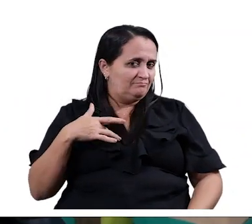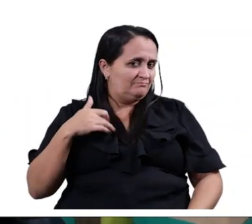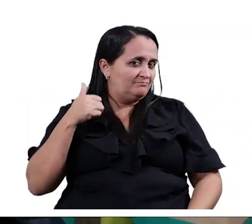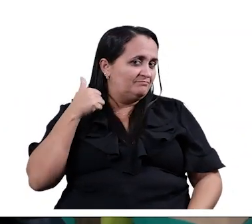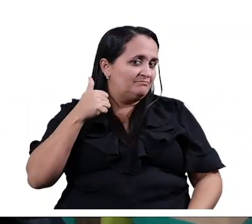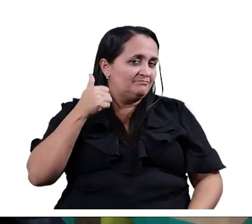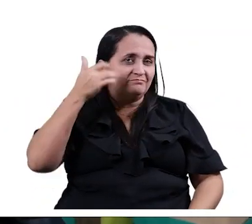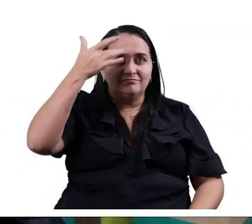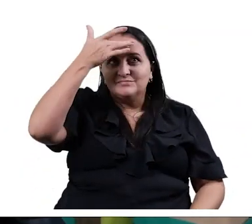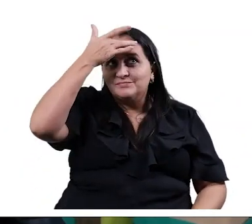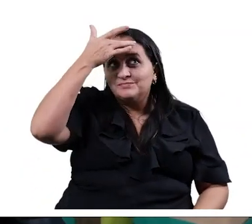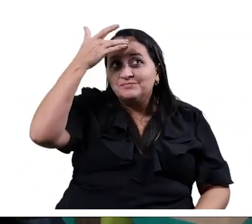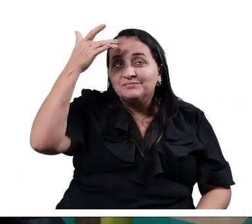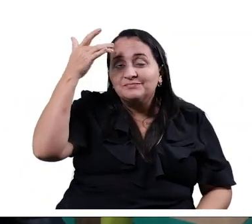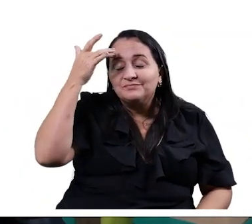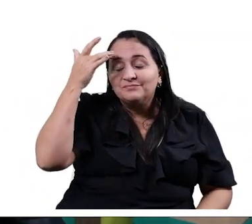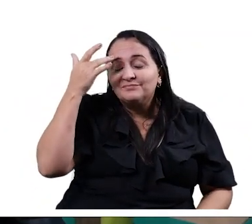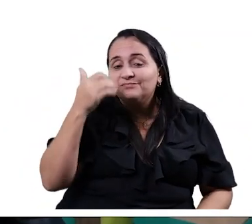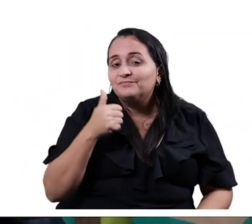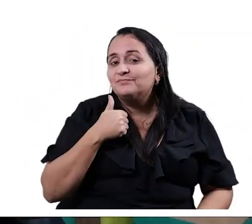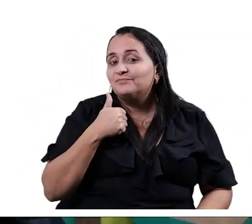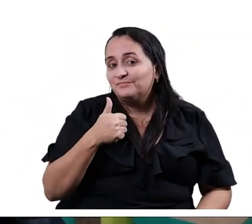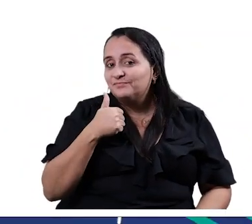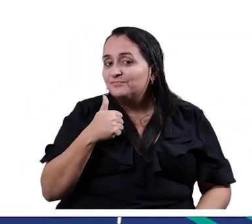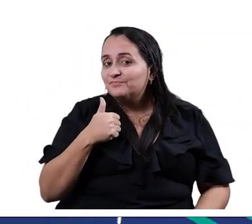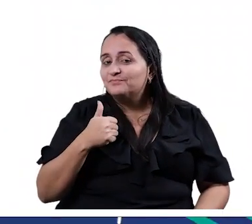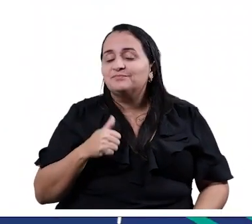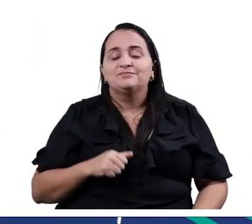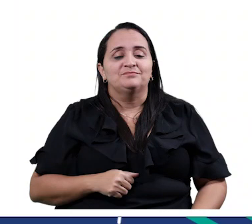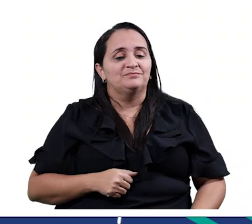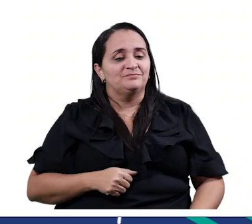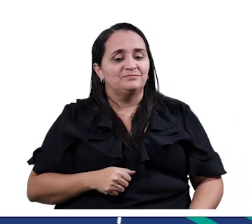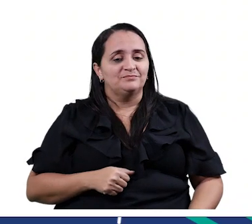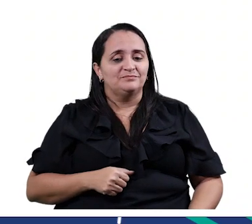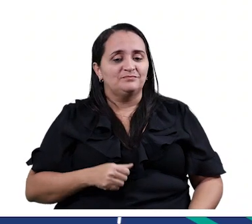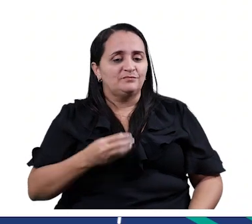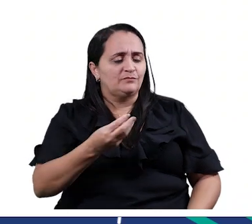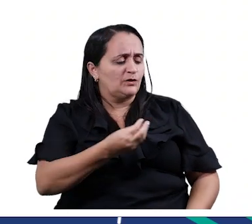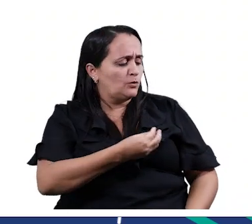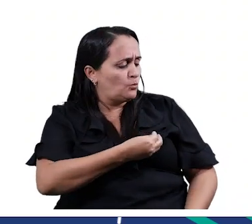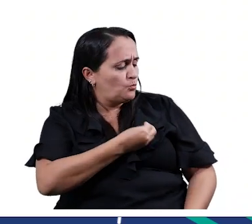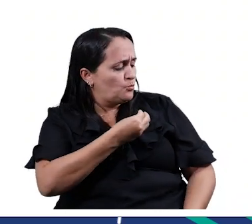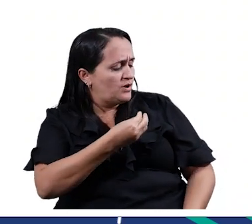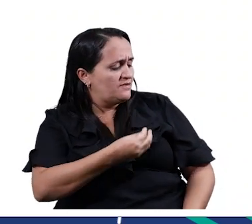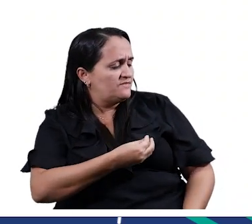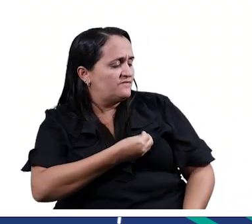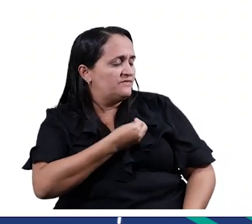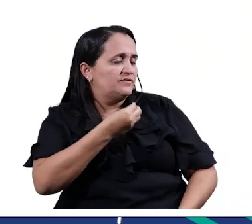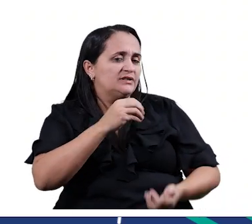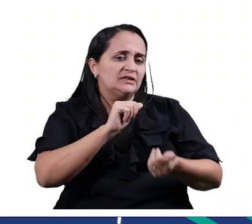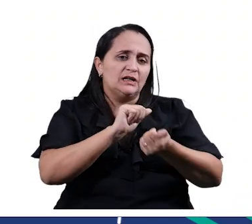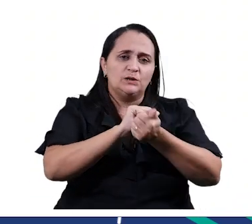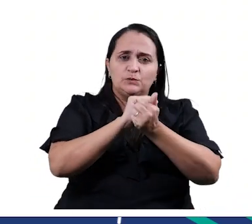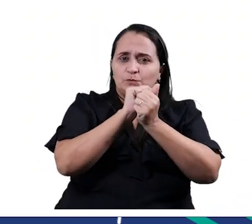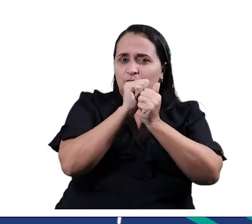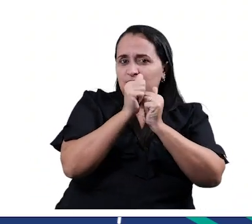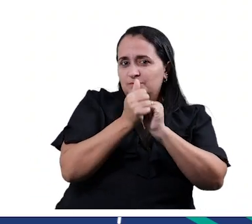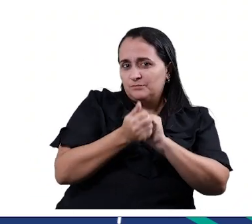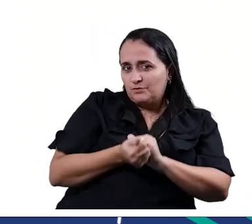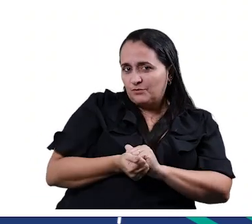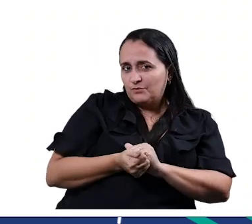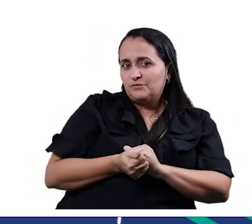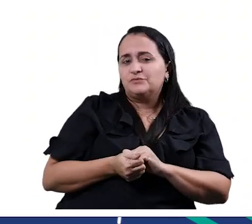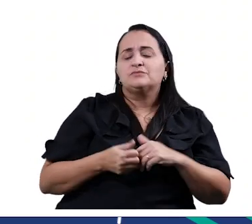mente sã. Então vamos para o tema da nossa aula. Uma vida no esporte. A